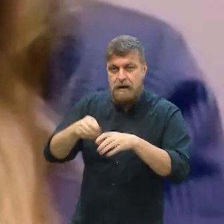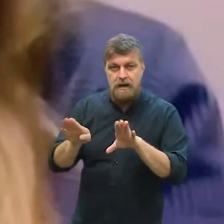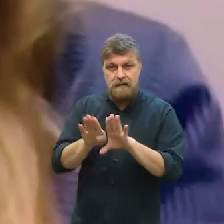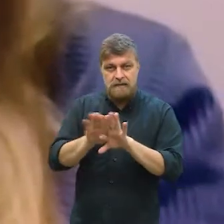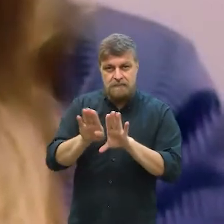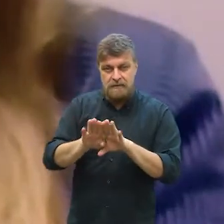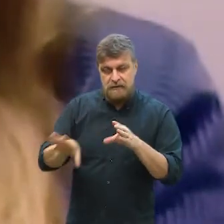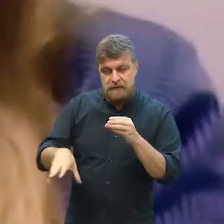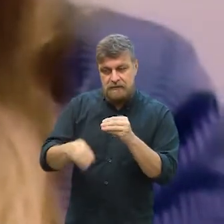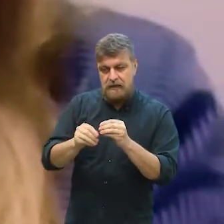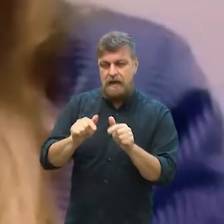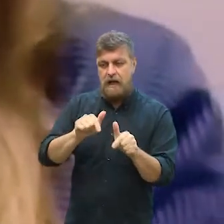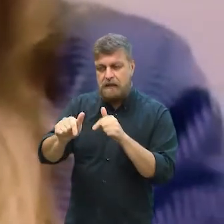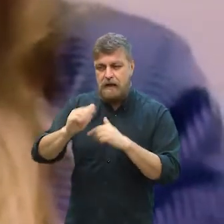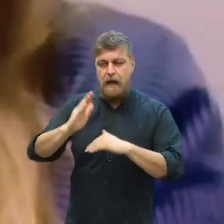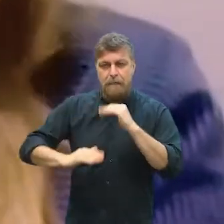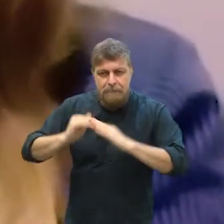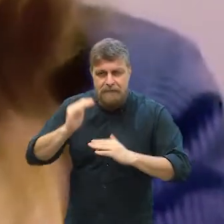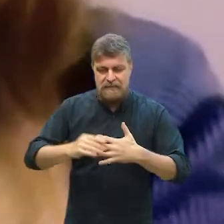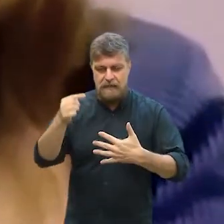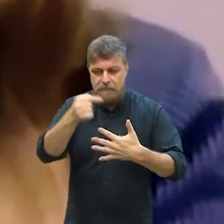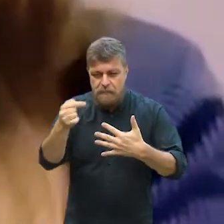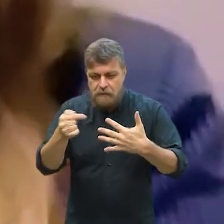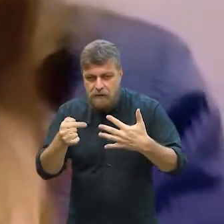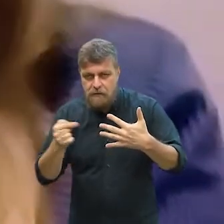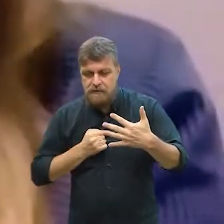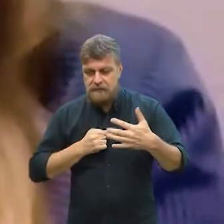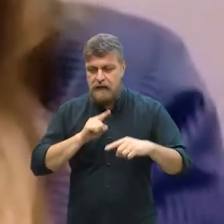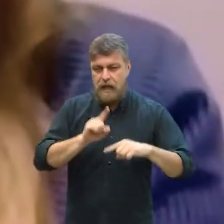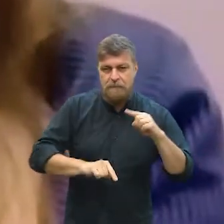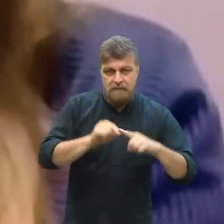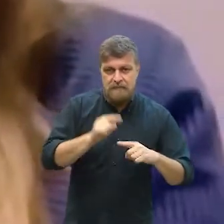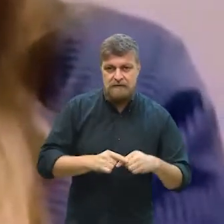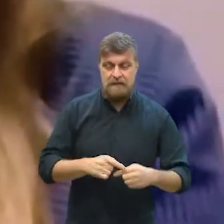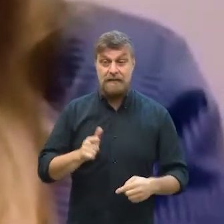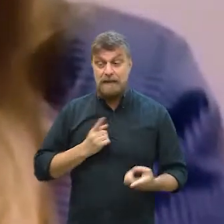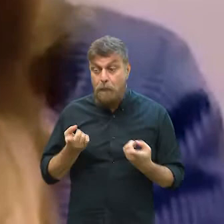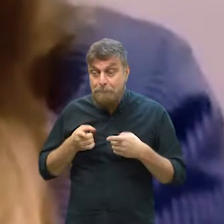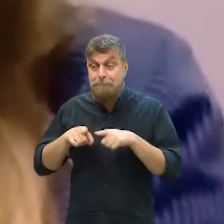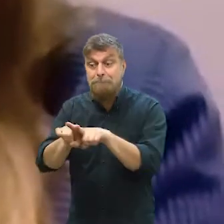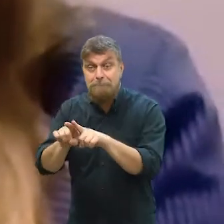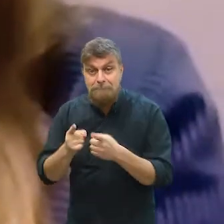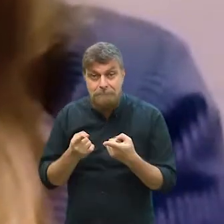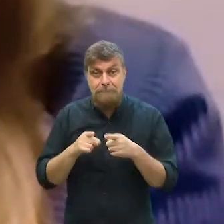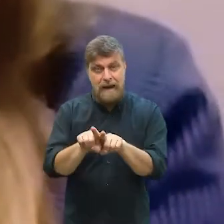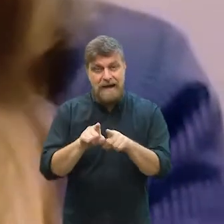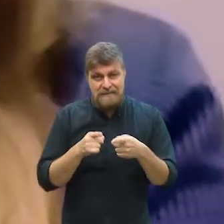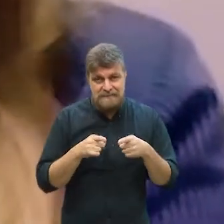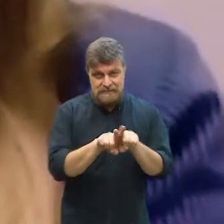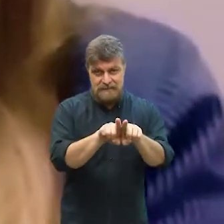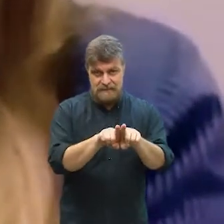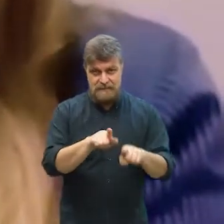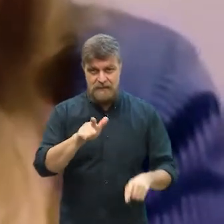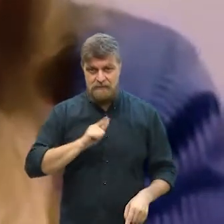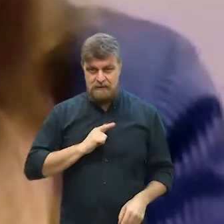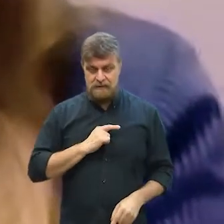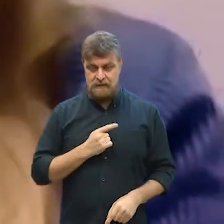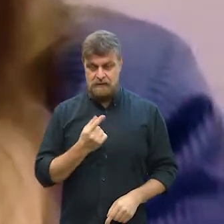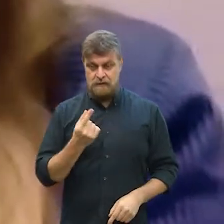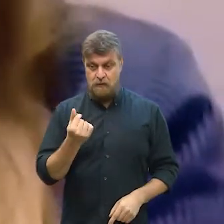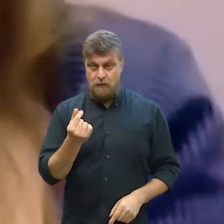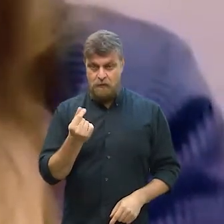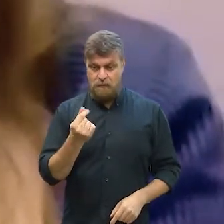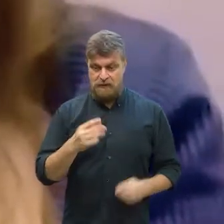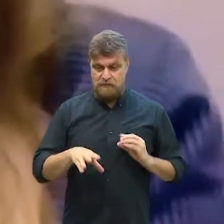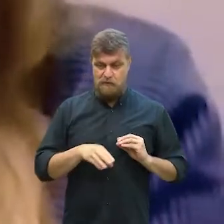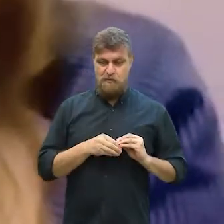negócios, então, agregando novos serviços, agregando novas famílias de produto, estabelecendo parcerias para estar agregando